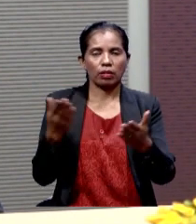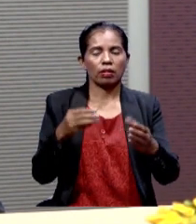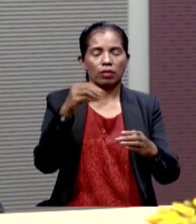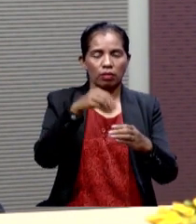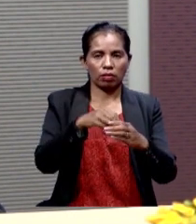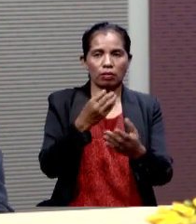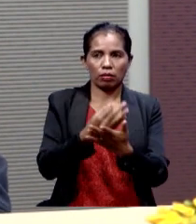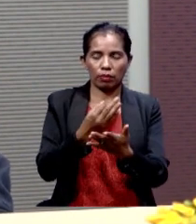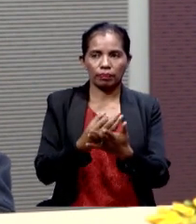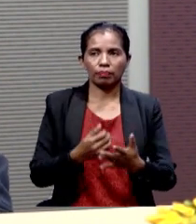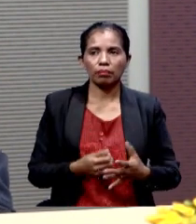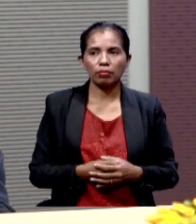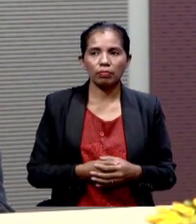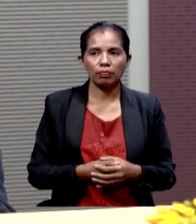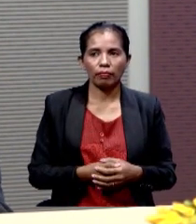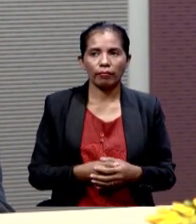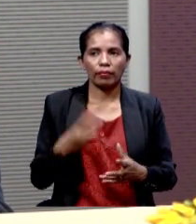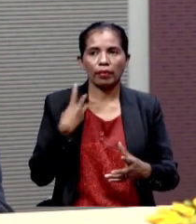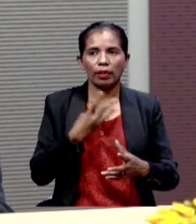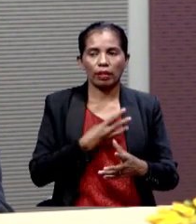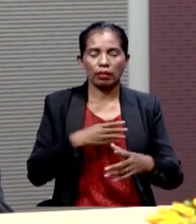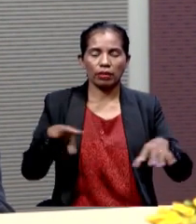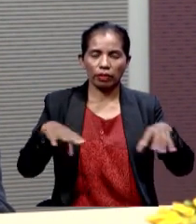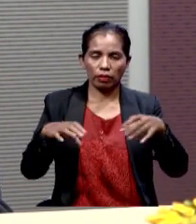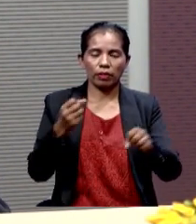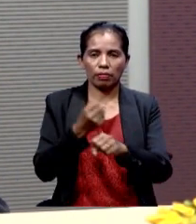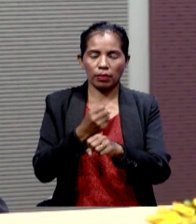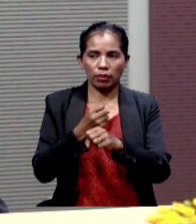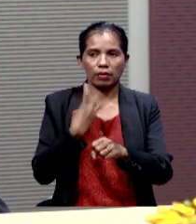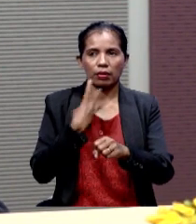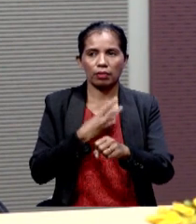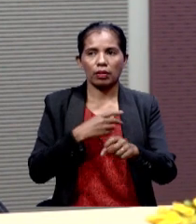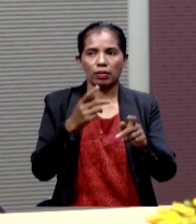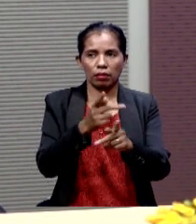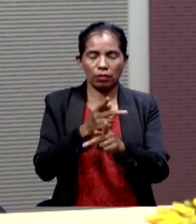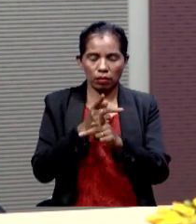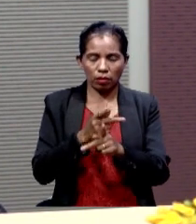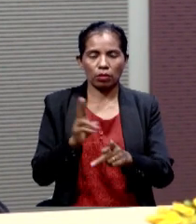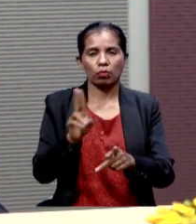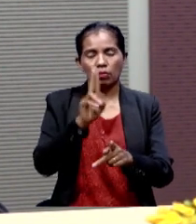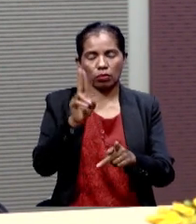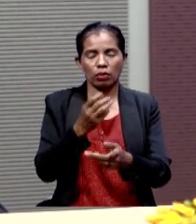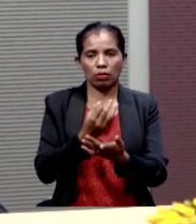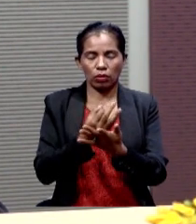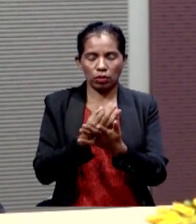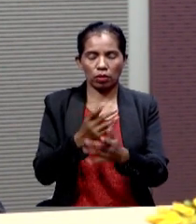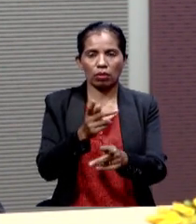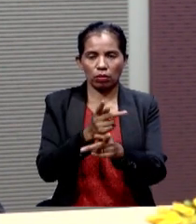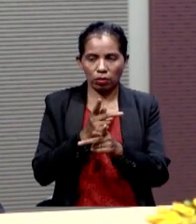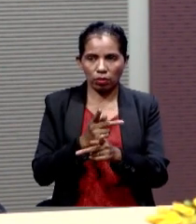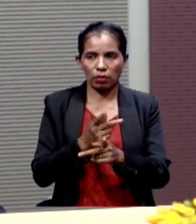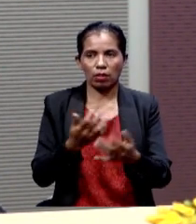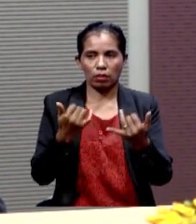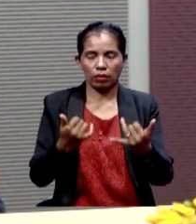mineiro. Né bem, ita se halo esforço dela, ita mostra tem que cuidar zero ou ita né, a osa não vem agora ia